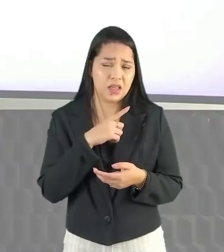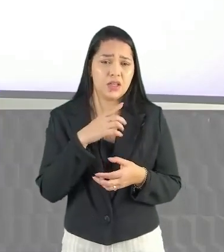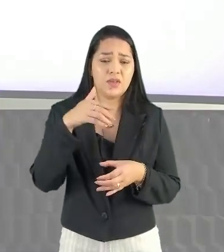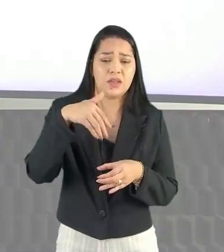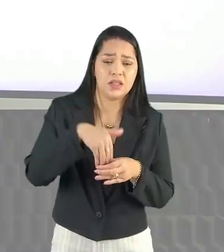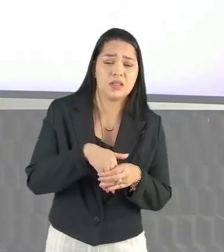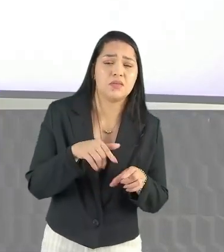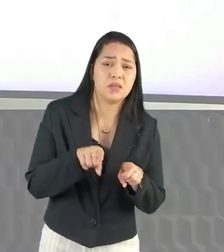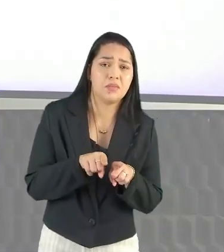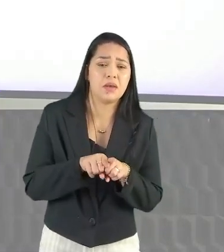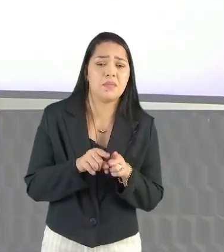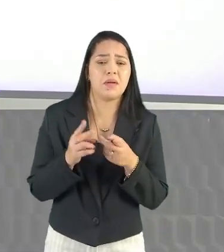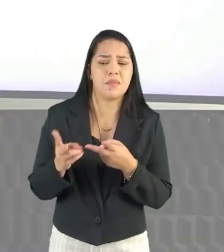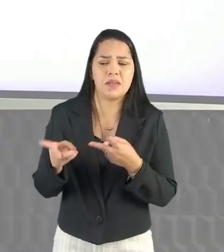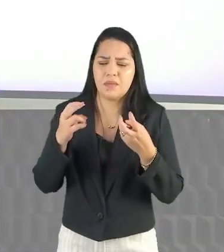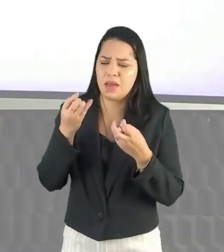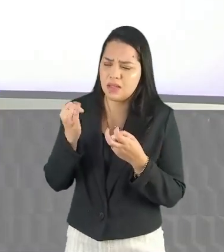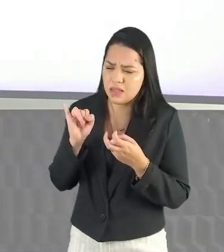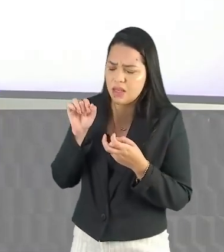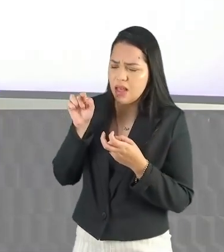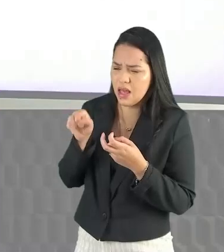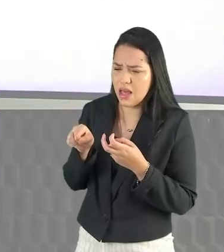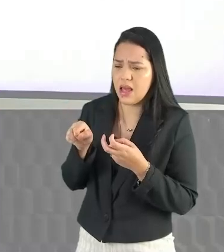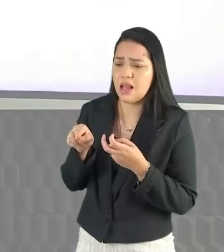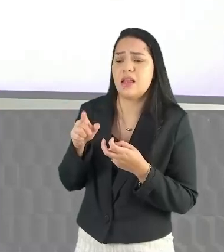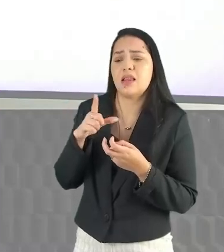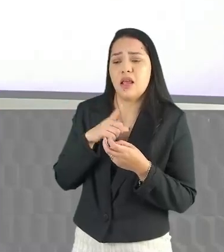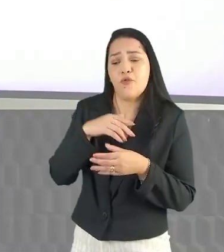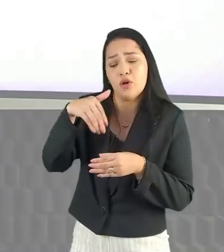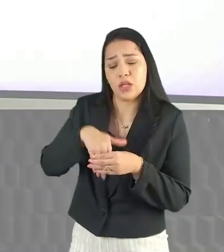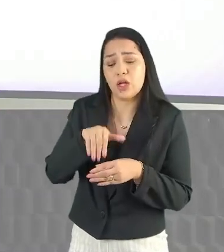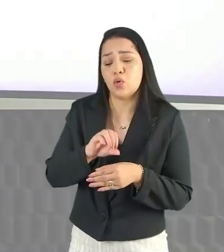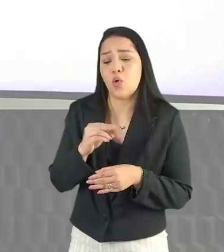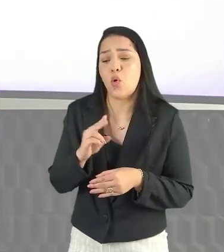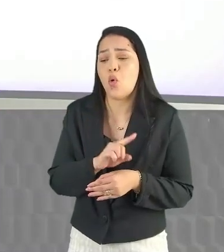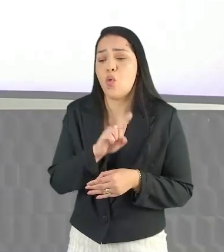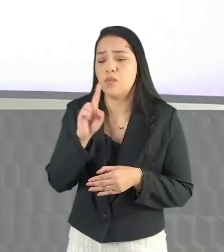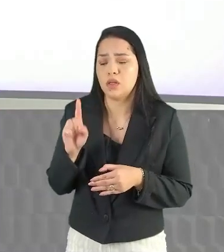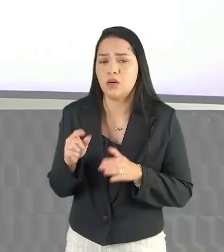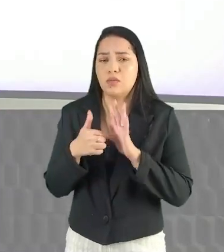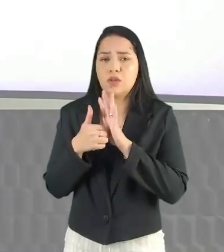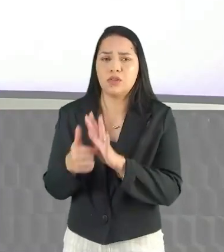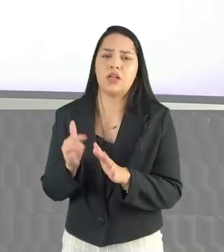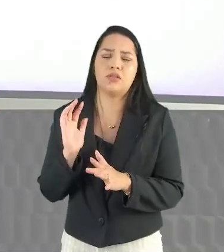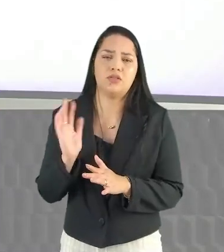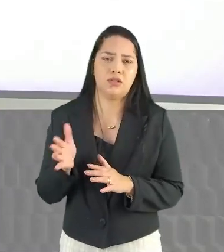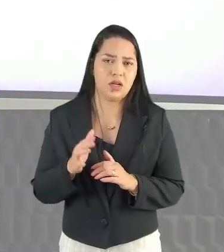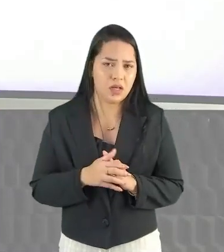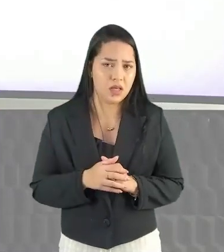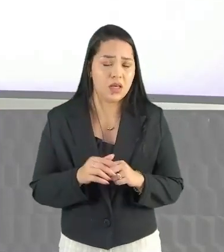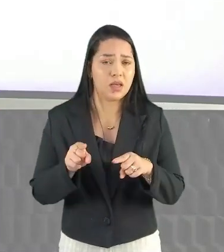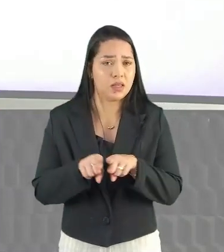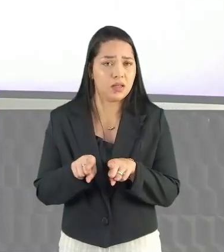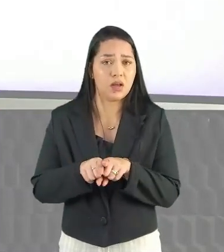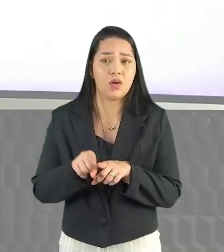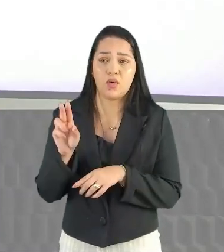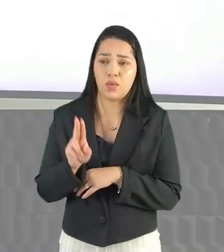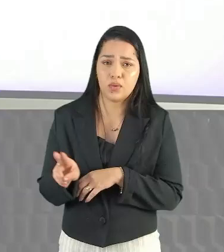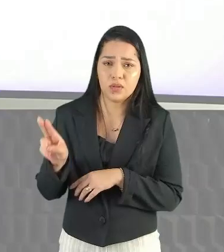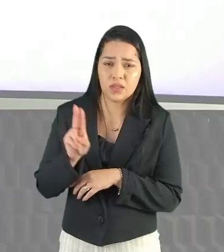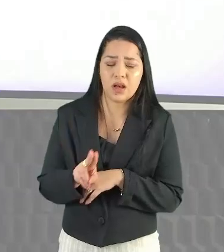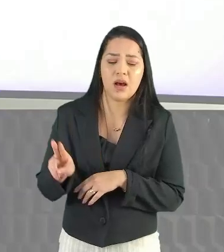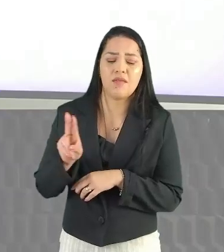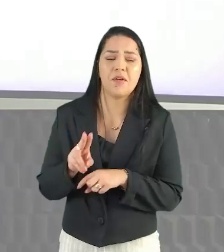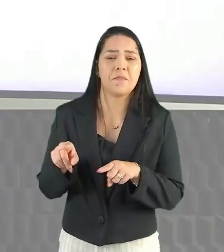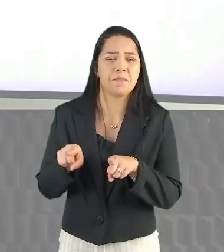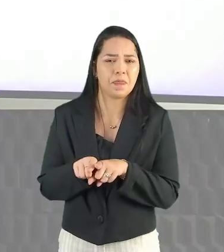votação era justamente para perceber se aquele sujeito lá ele tinha votado ou não no candidato indicado pelo coronel. Então o coronel ele utilizava